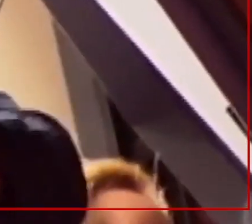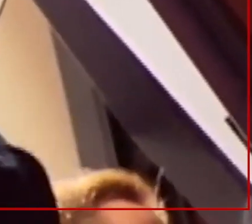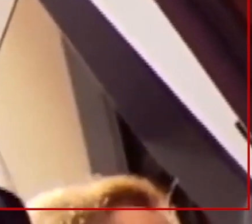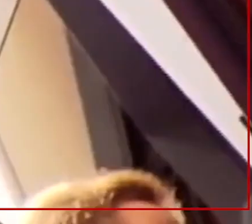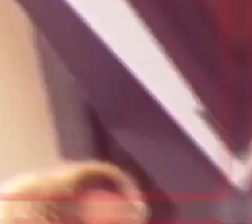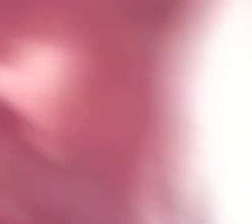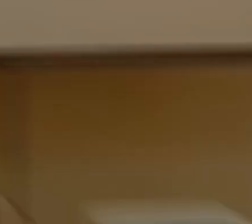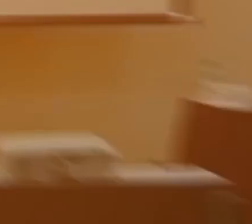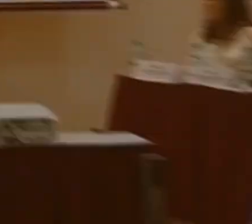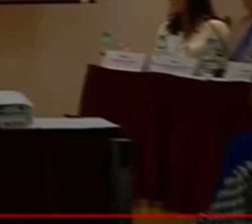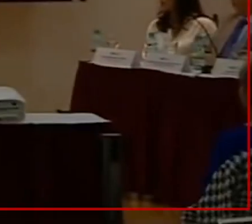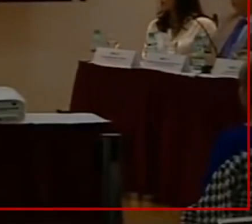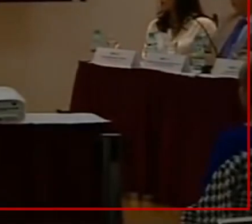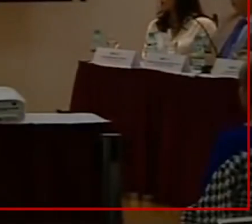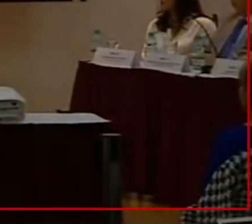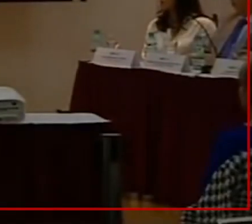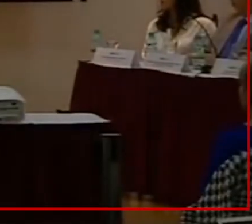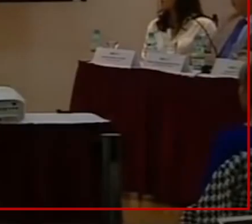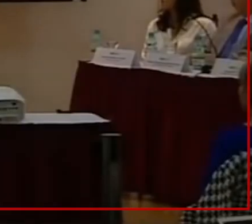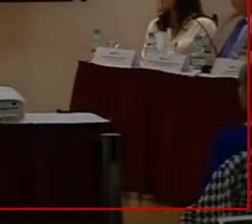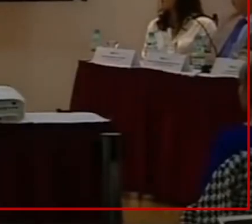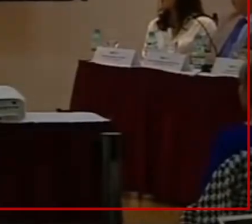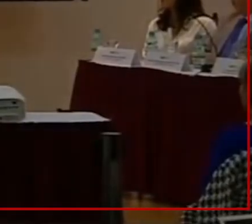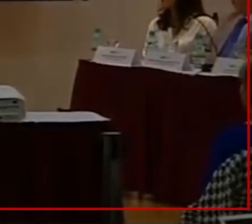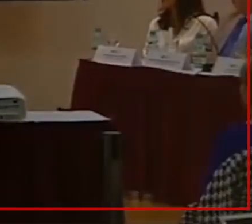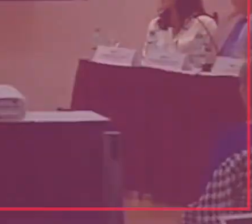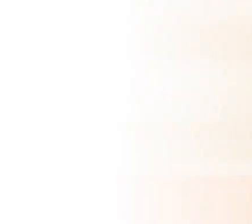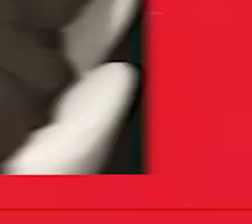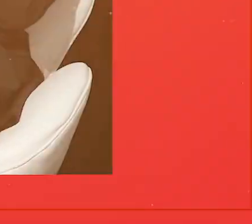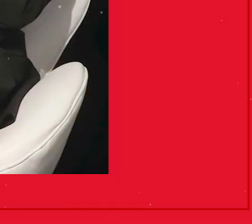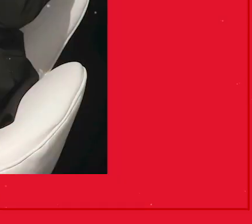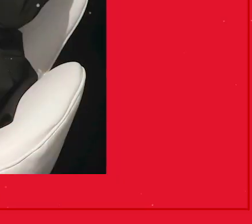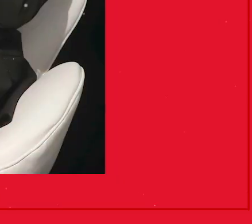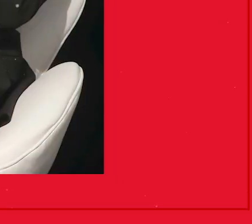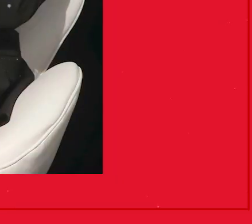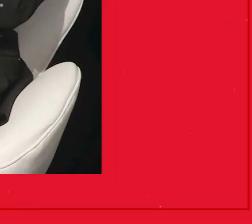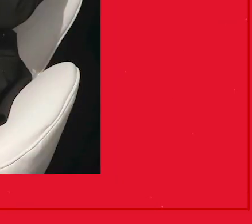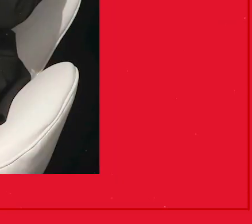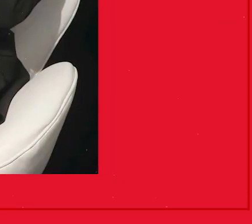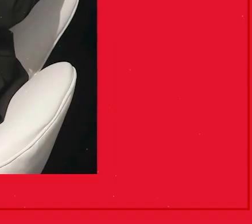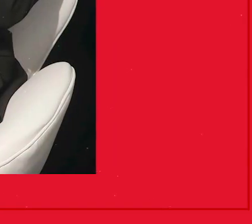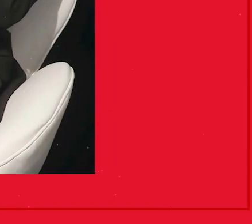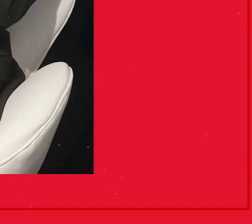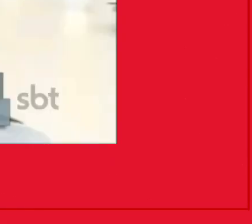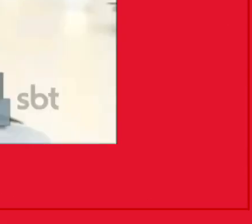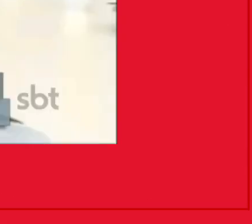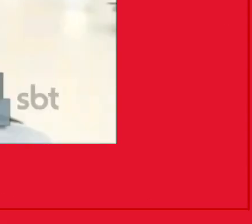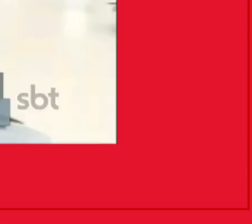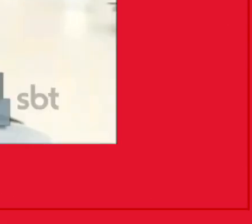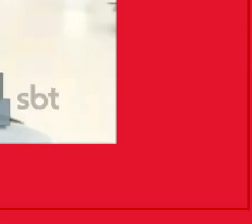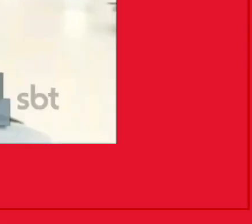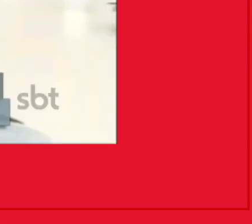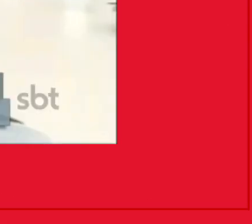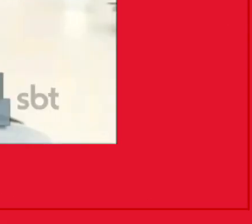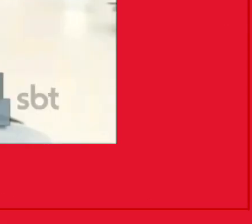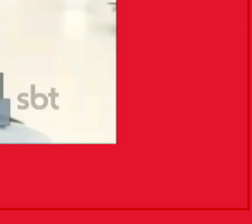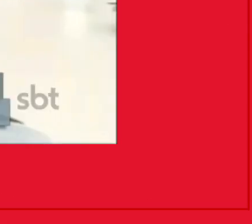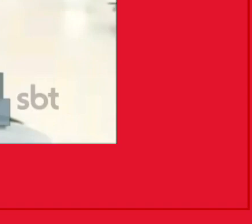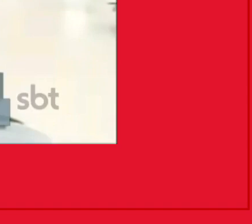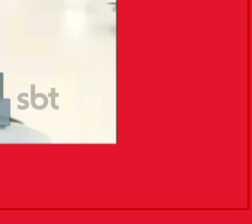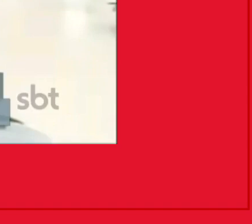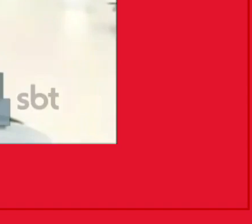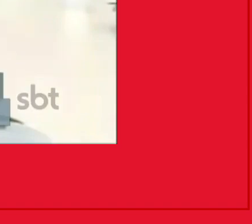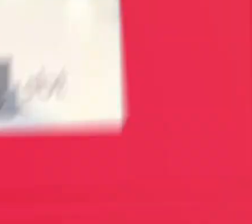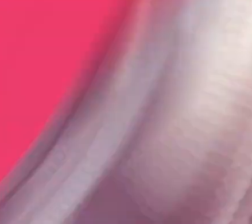ato indeterminado. Chama atenção o fato da acusação não apresentar provas materiais. Contava apenas com delações pra lá